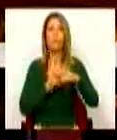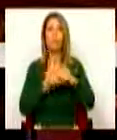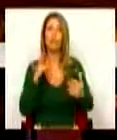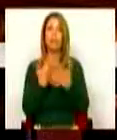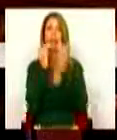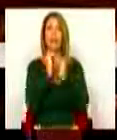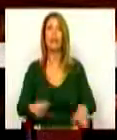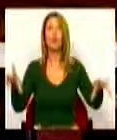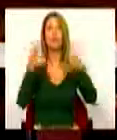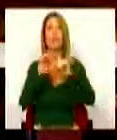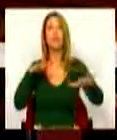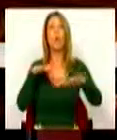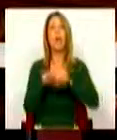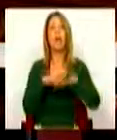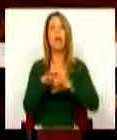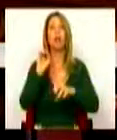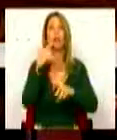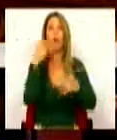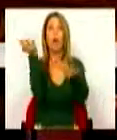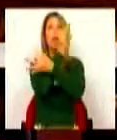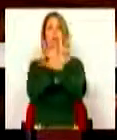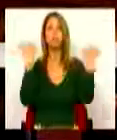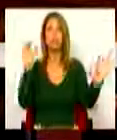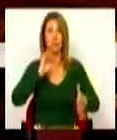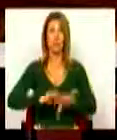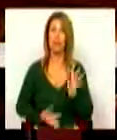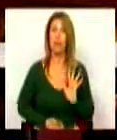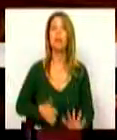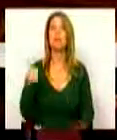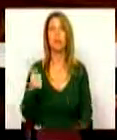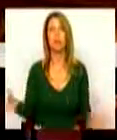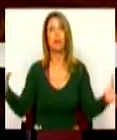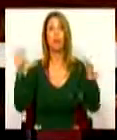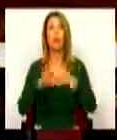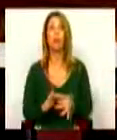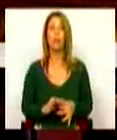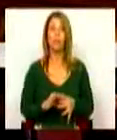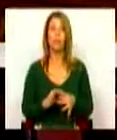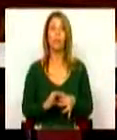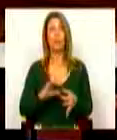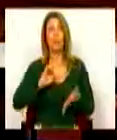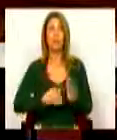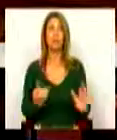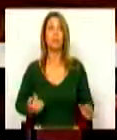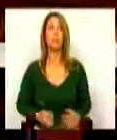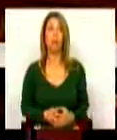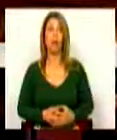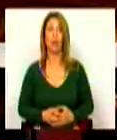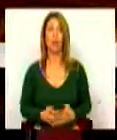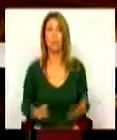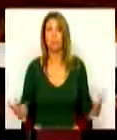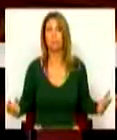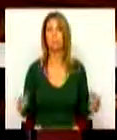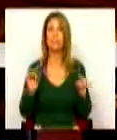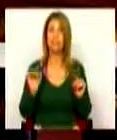em rede, senhora com a deputada, excelência terminar, indispensável e a convergência necessária. Nada